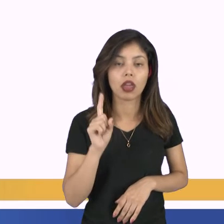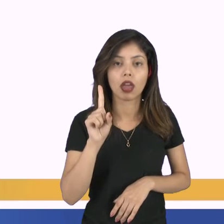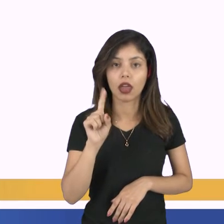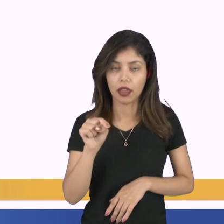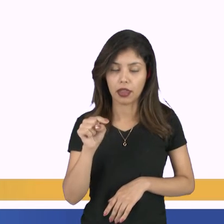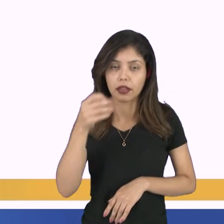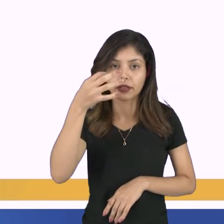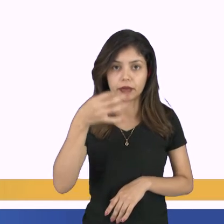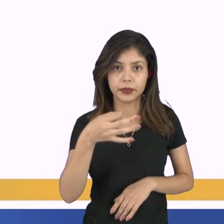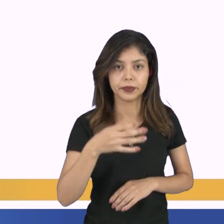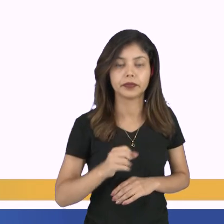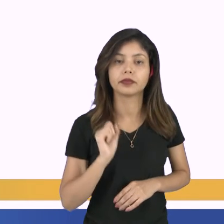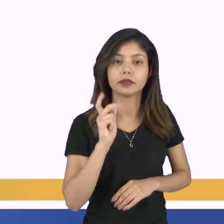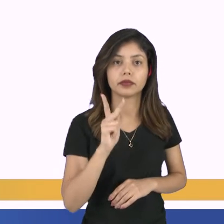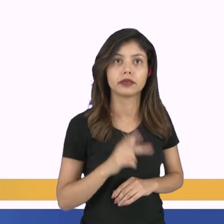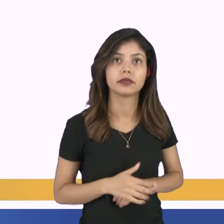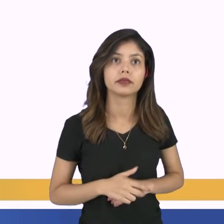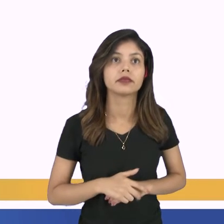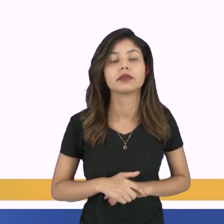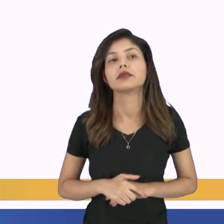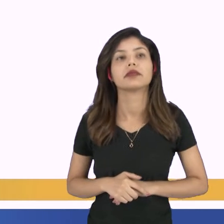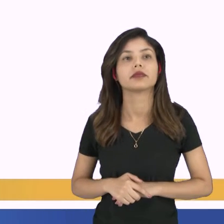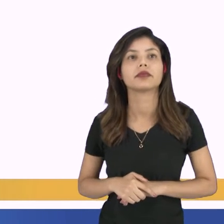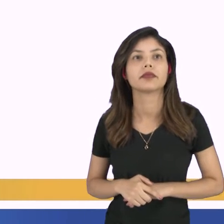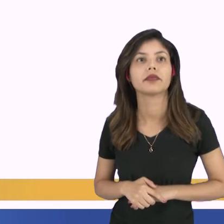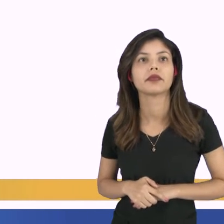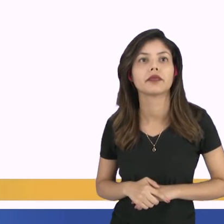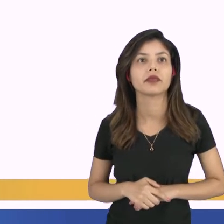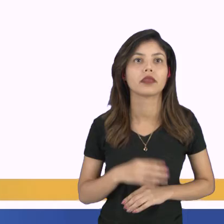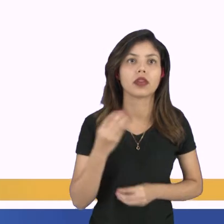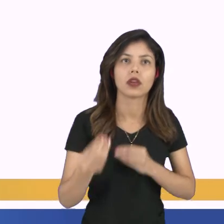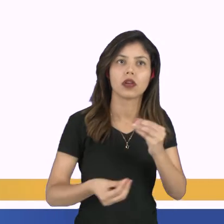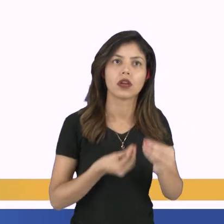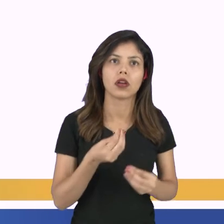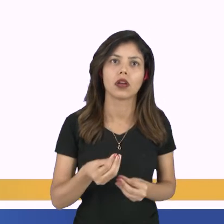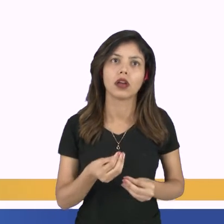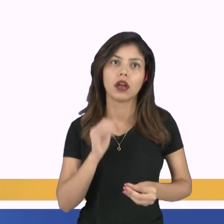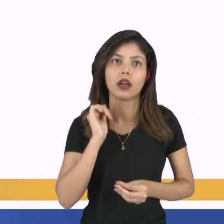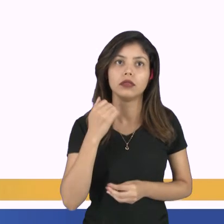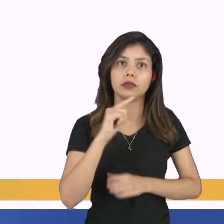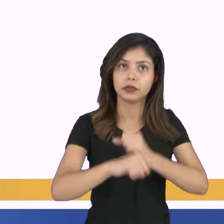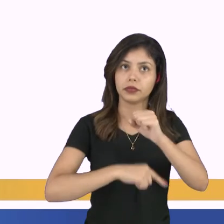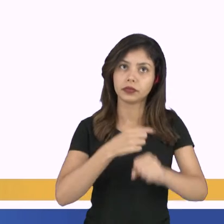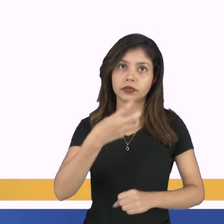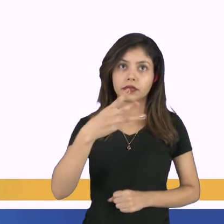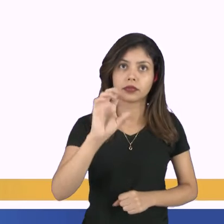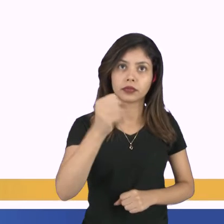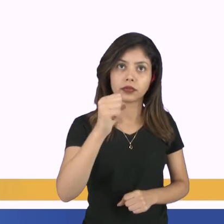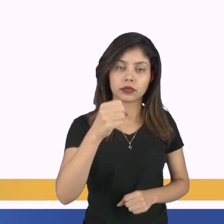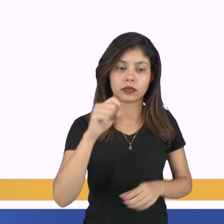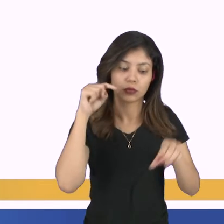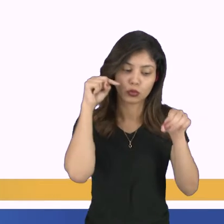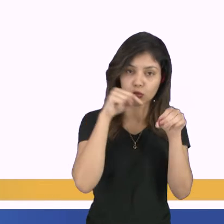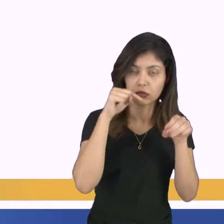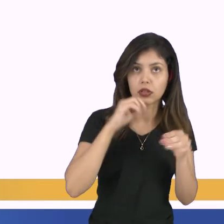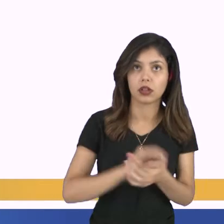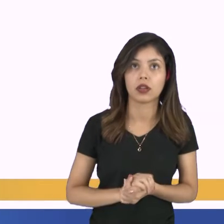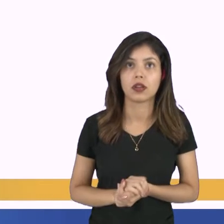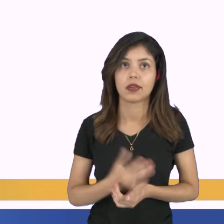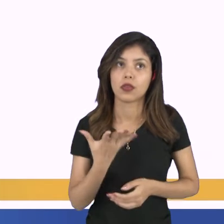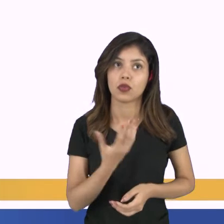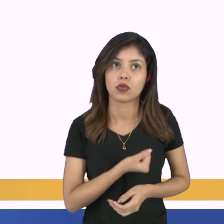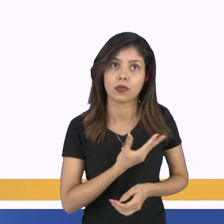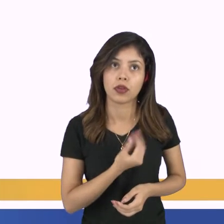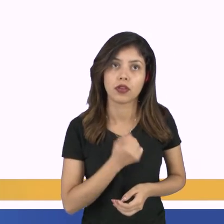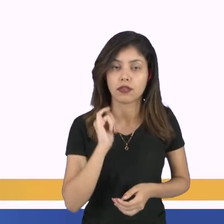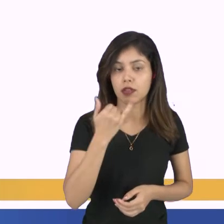a alternativa correta, ok? Então, aqui, ó, como o átomo de estrôncio tem 38 prótons no núcleo, então o